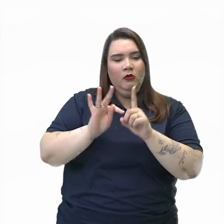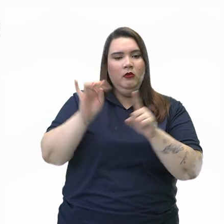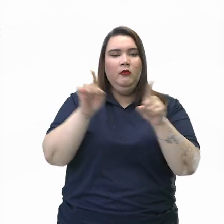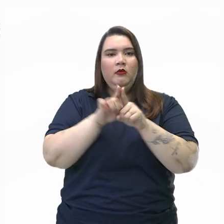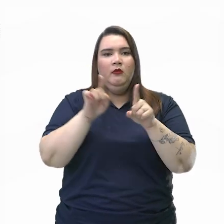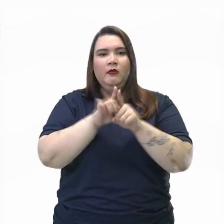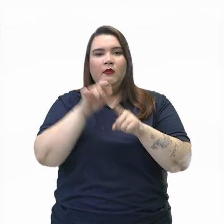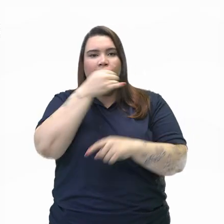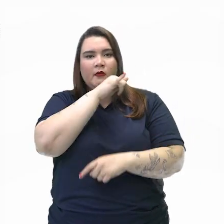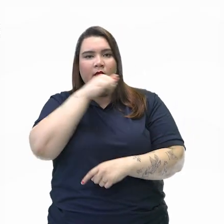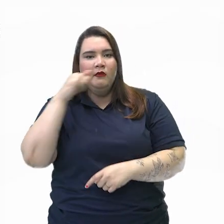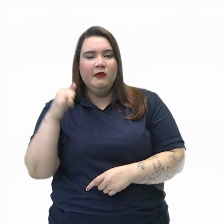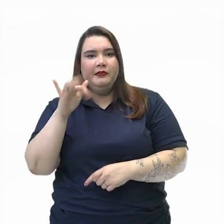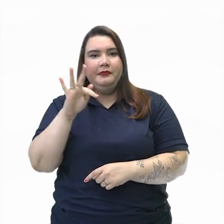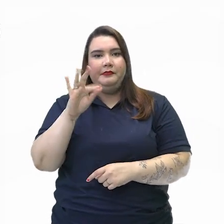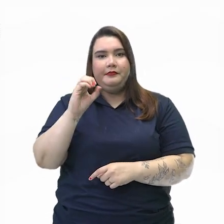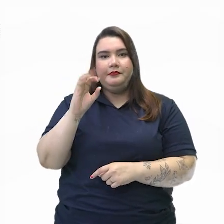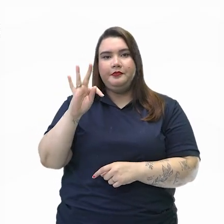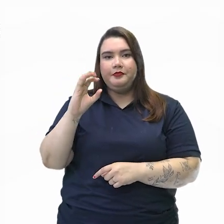térmica e da energia